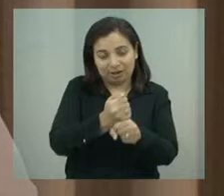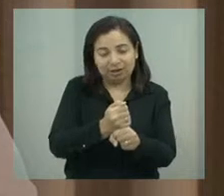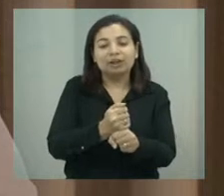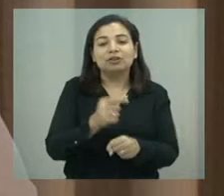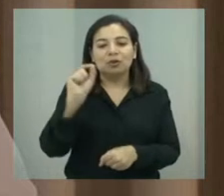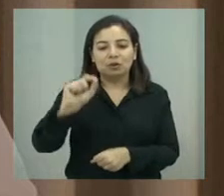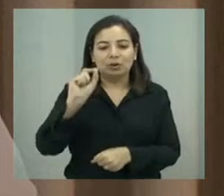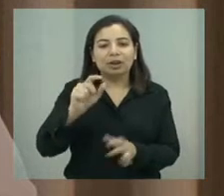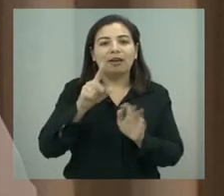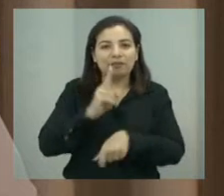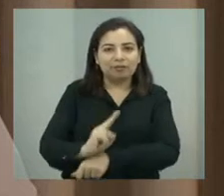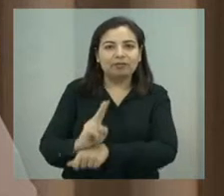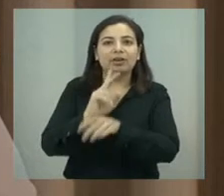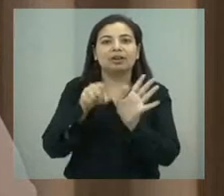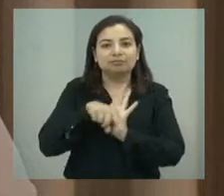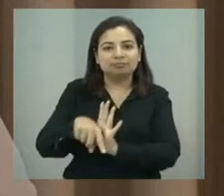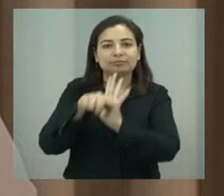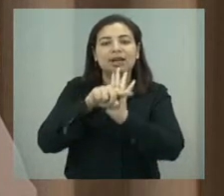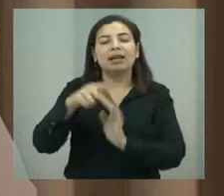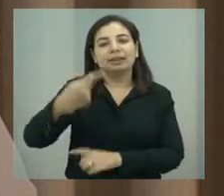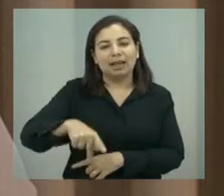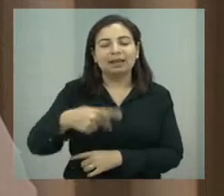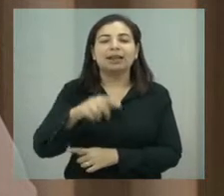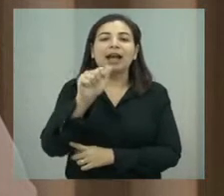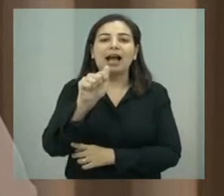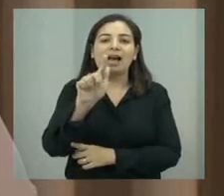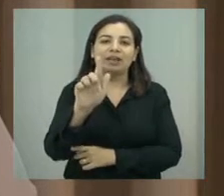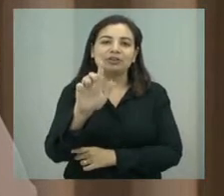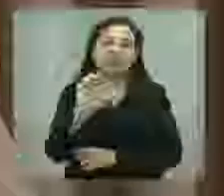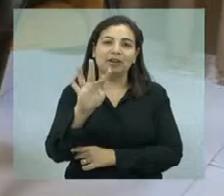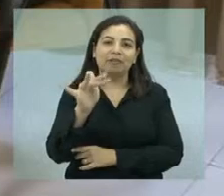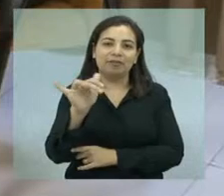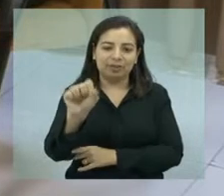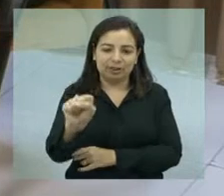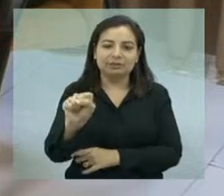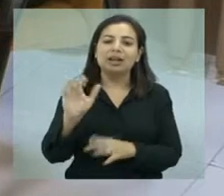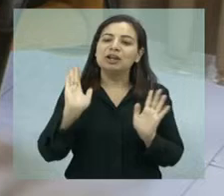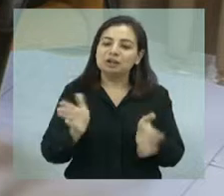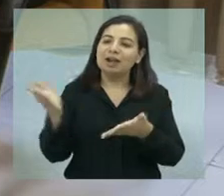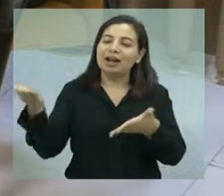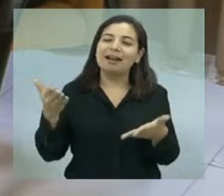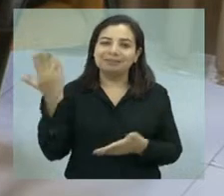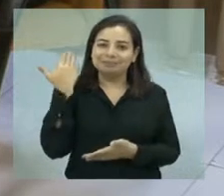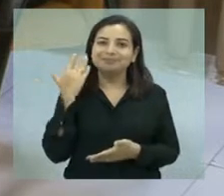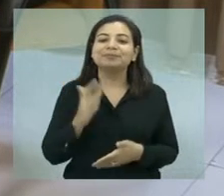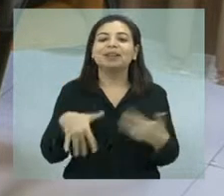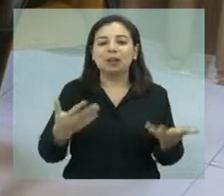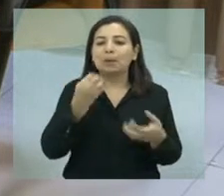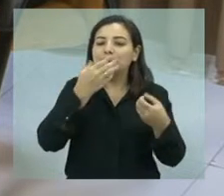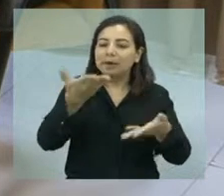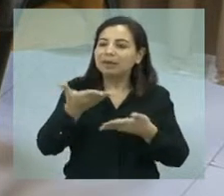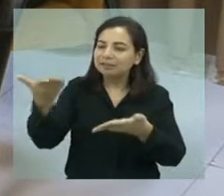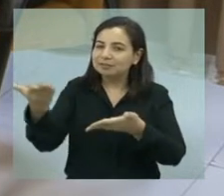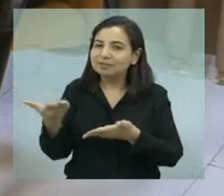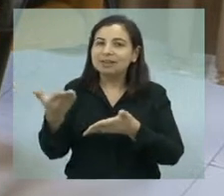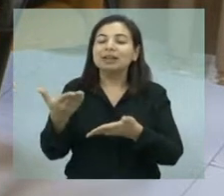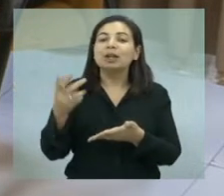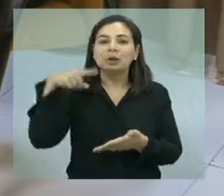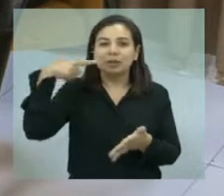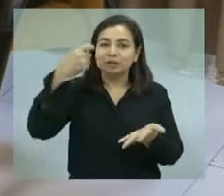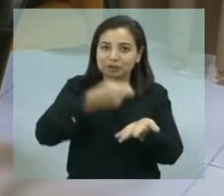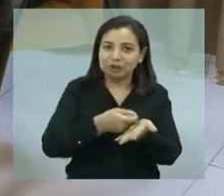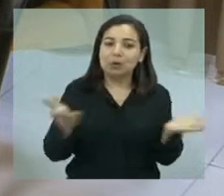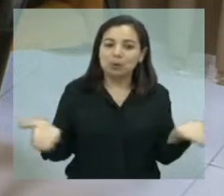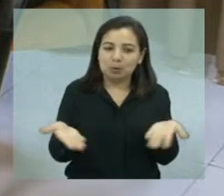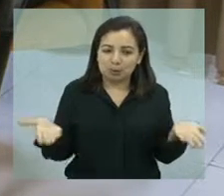da Agência de Fiscalização de Fortaleza, a AGFIS, que já participou com a gente aqui, né? Desde já, sejam bem-vindas ao programa Direito.